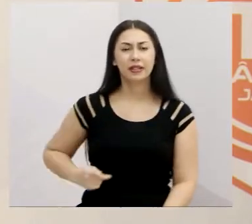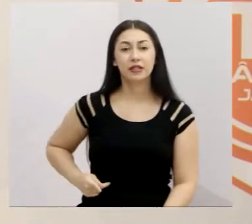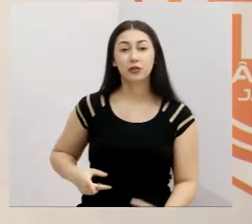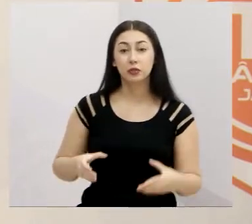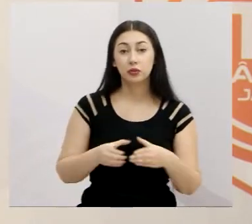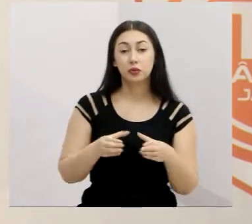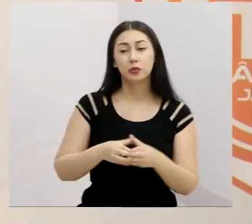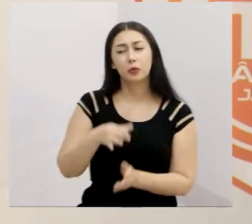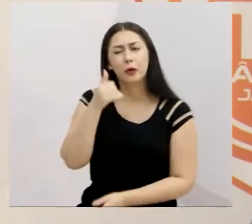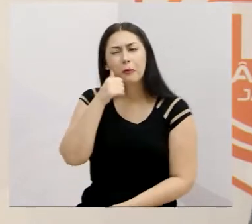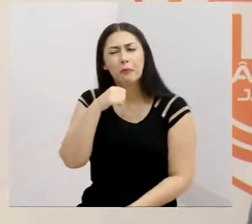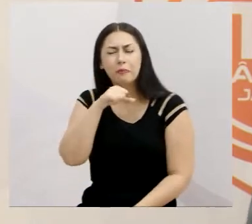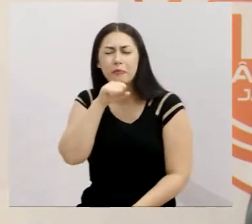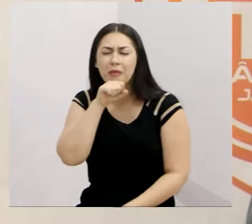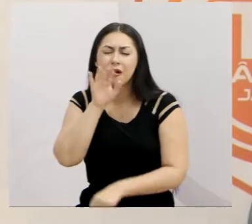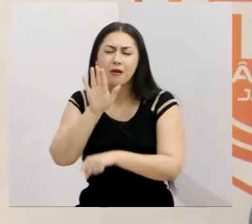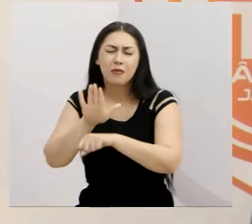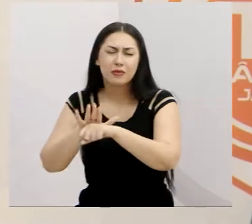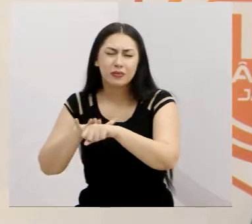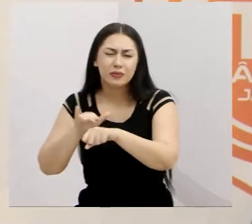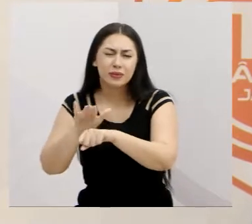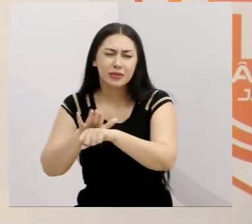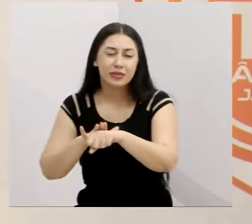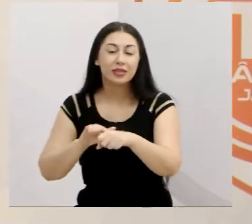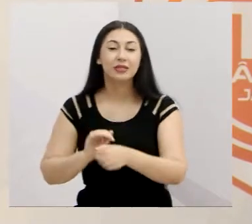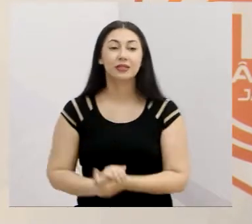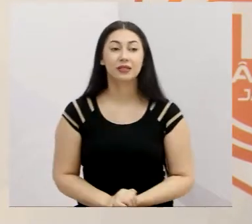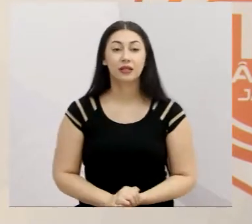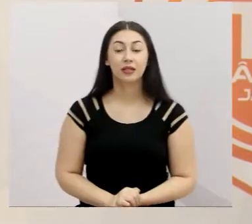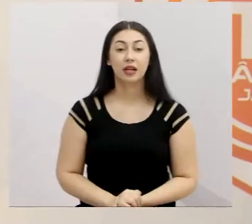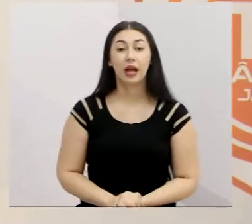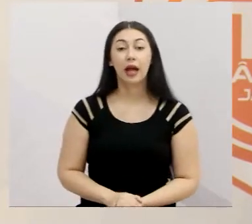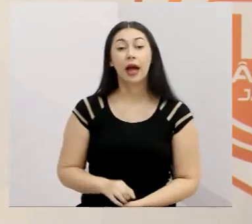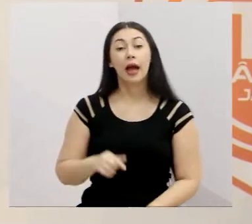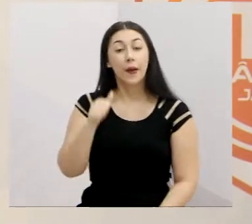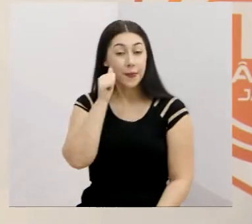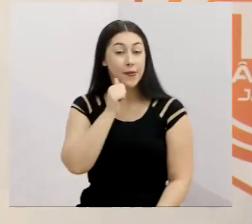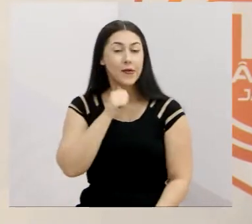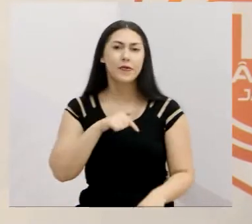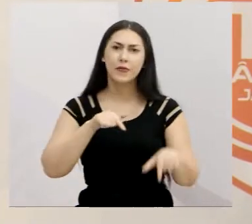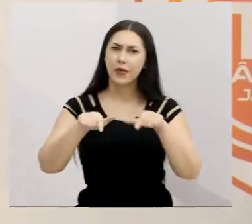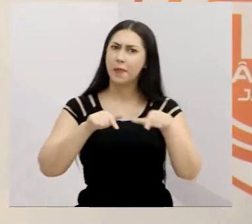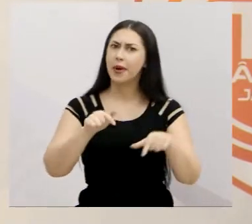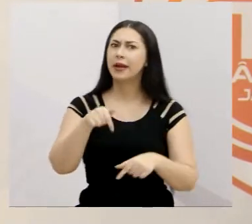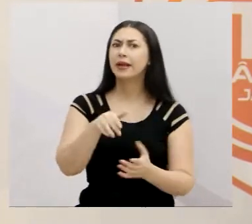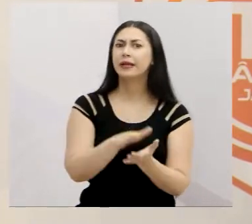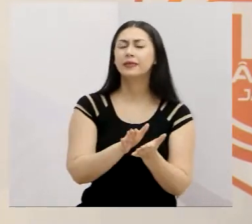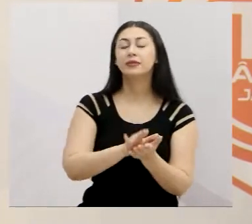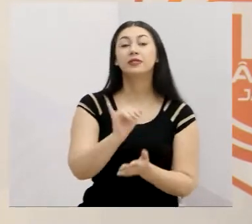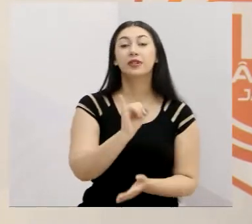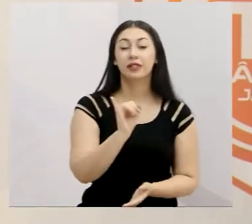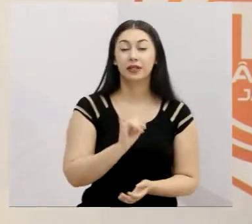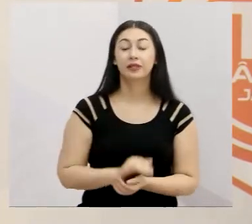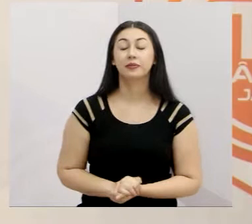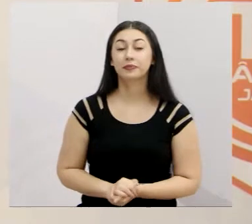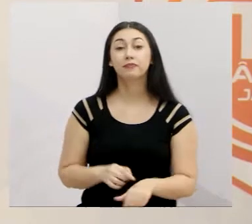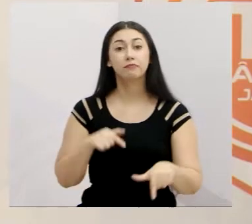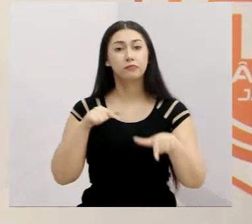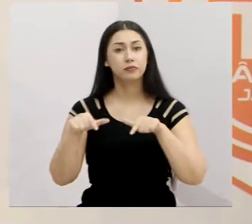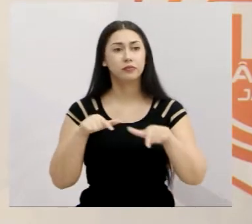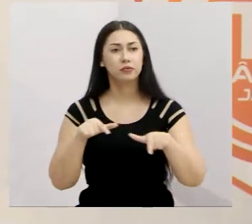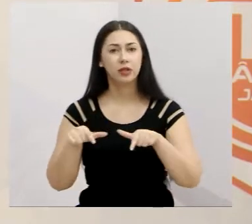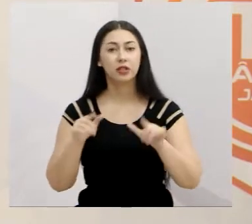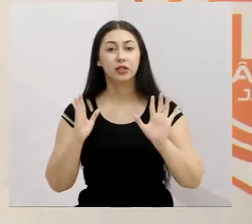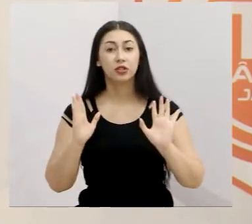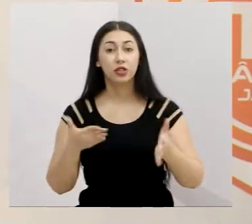Mães acolhedoras aquele vem fazendo esse trabalho na cidade e com esse trabalho ele